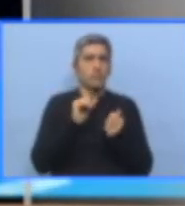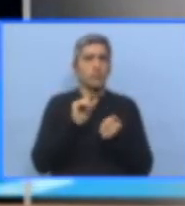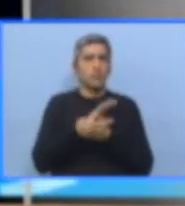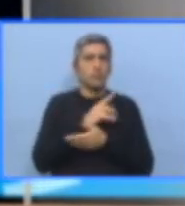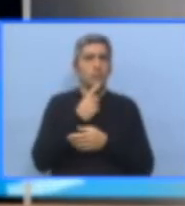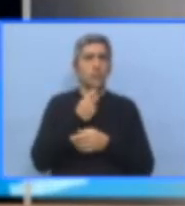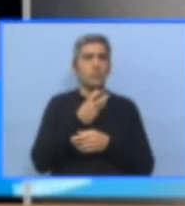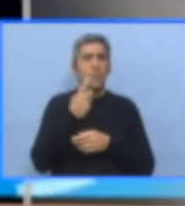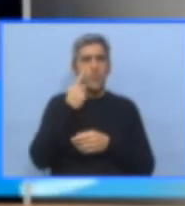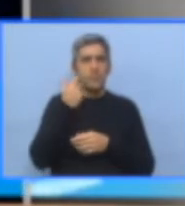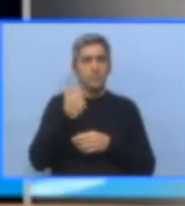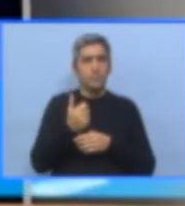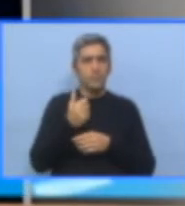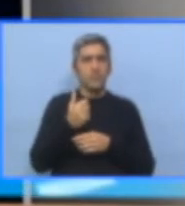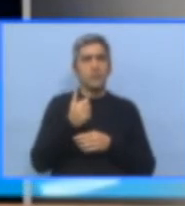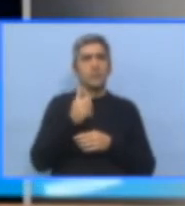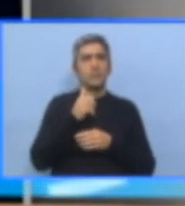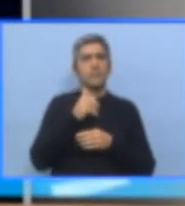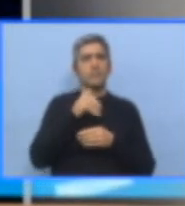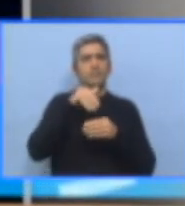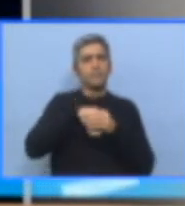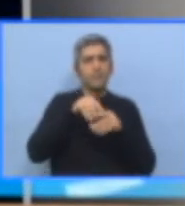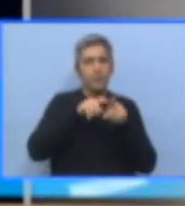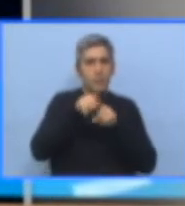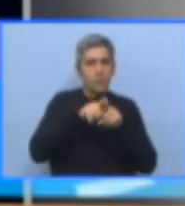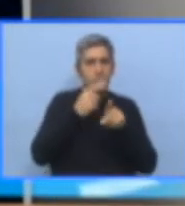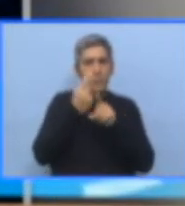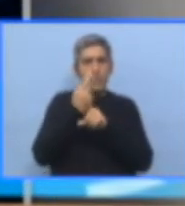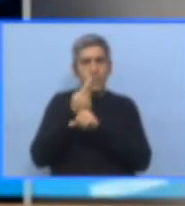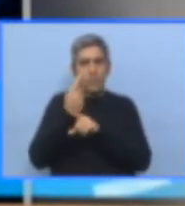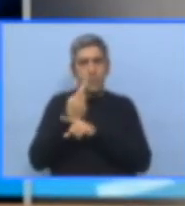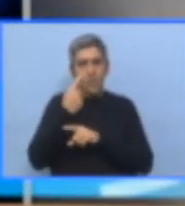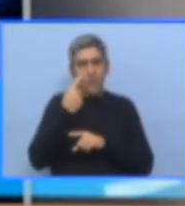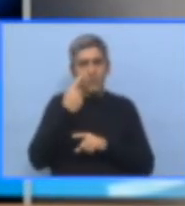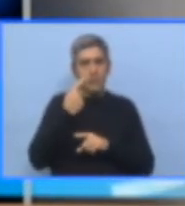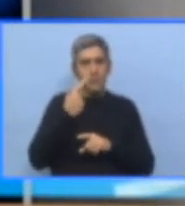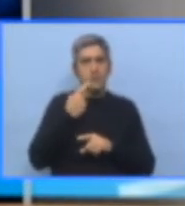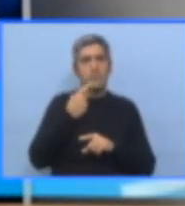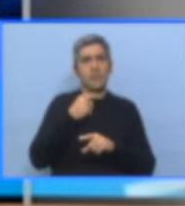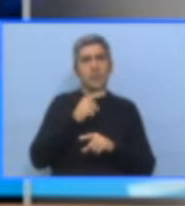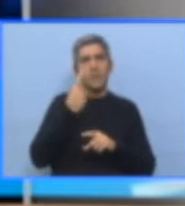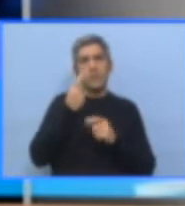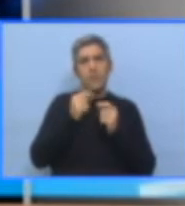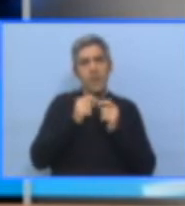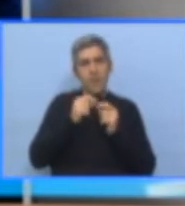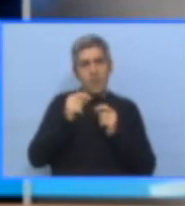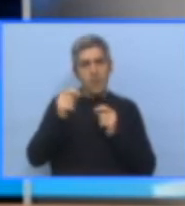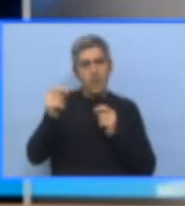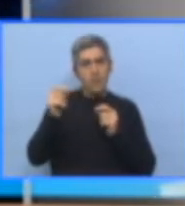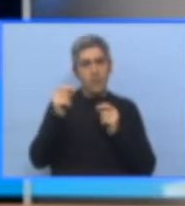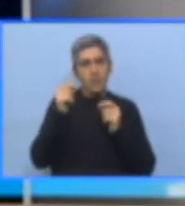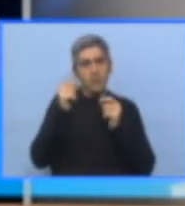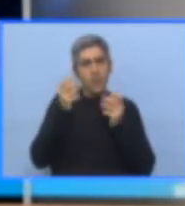jornalistas conhecem mais políticos e, portanto, há sempre uma linha